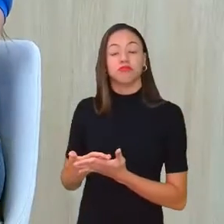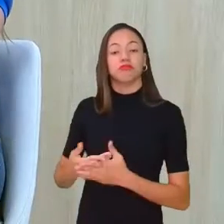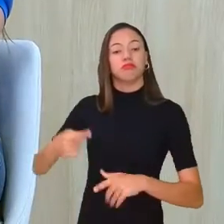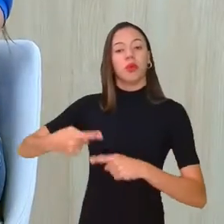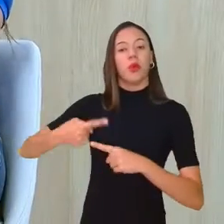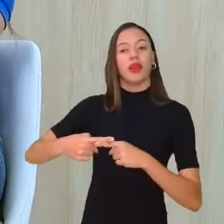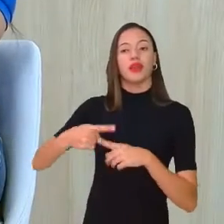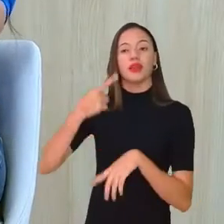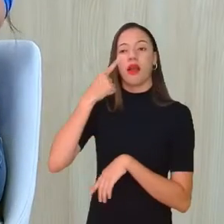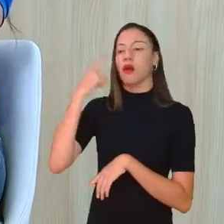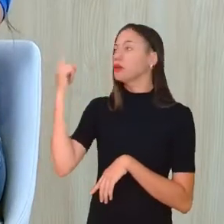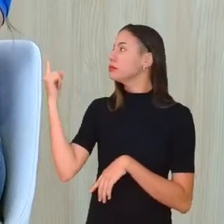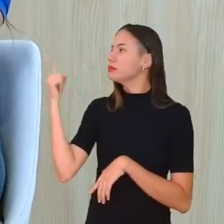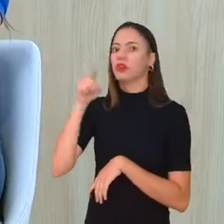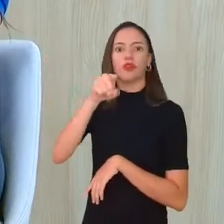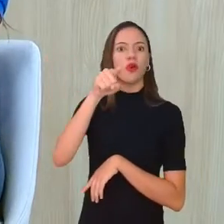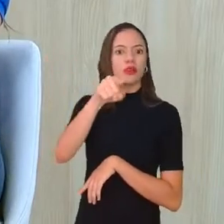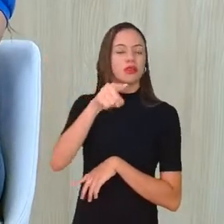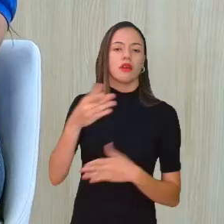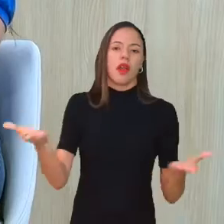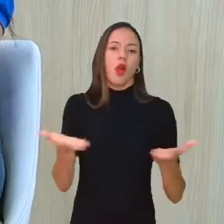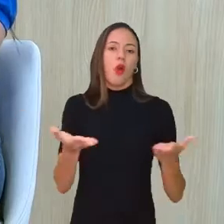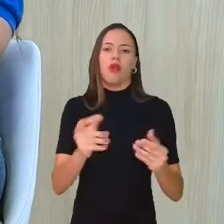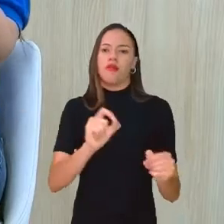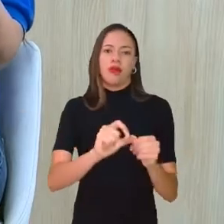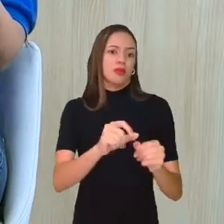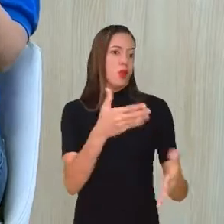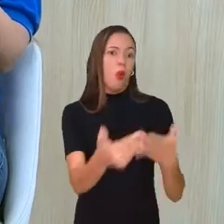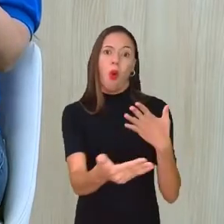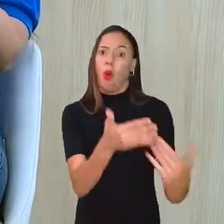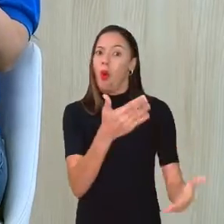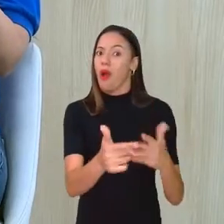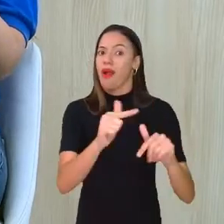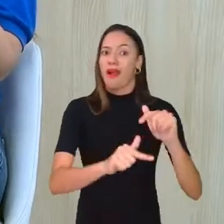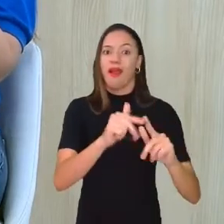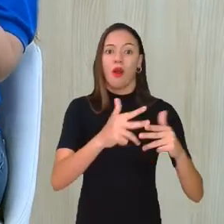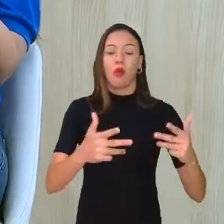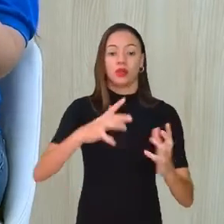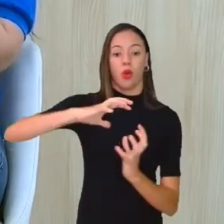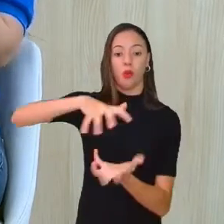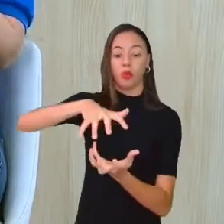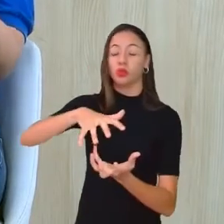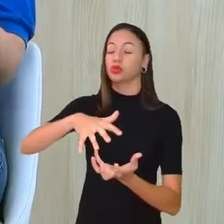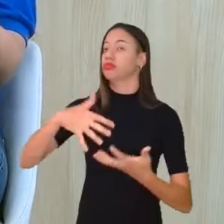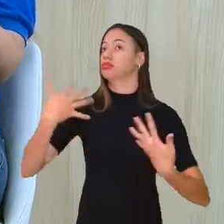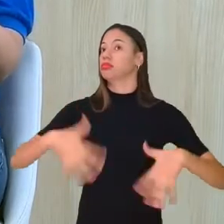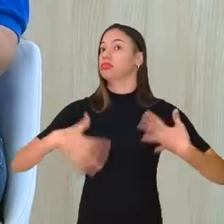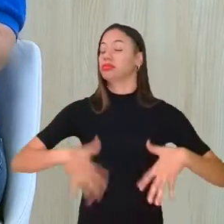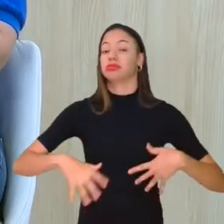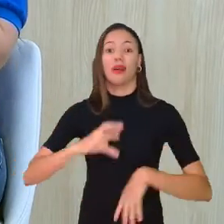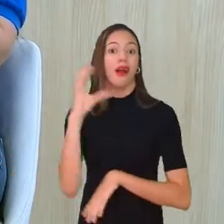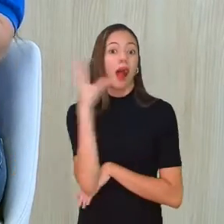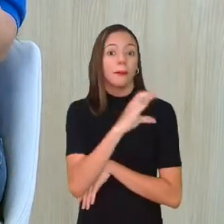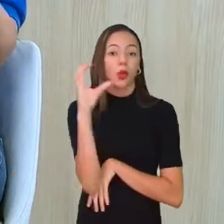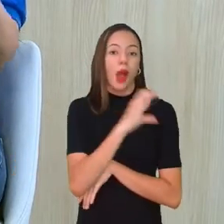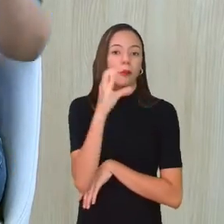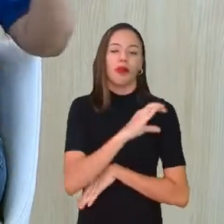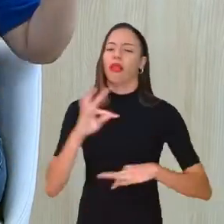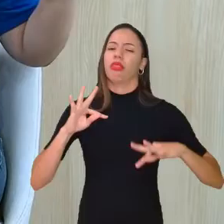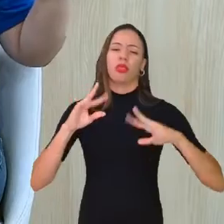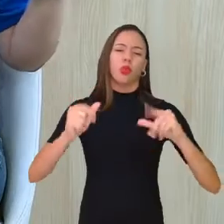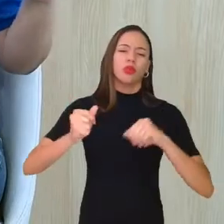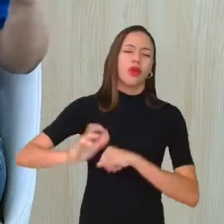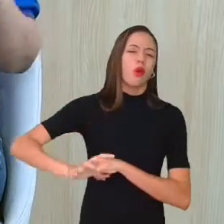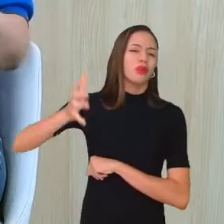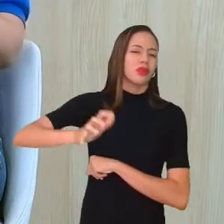que enquanto você está aí fazendo alguma coisa, o mundo está muito rápido, as coisas estão acontecendo rapidamente